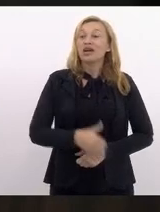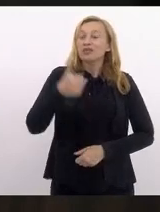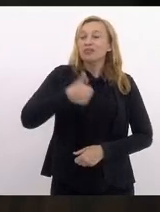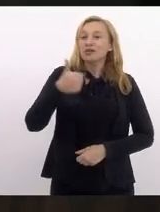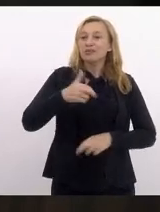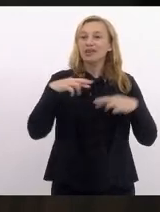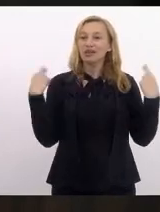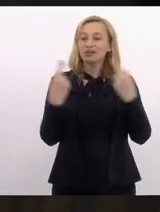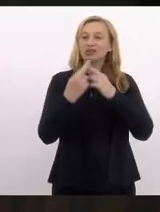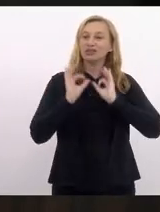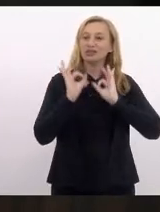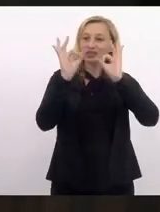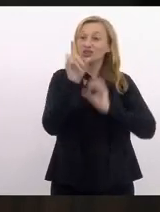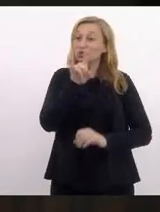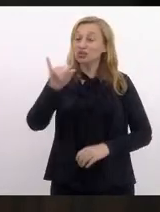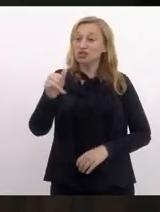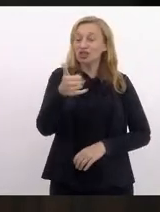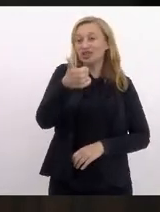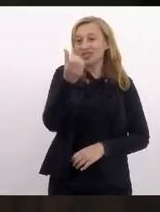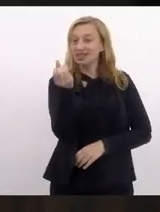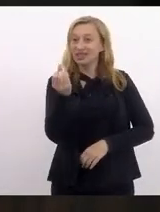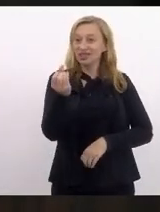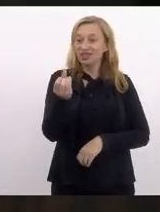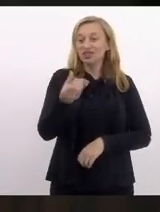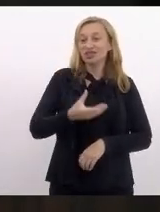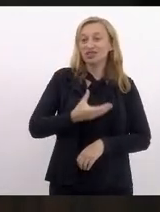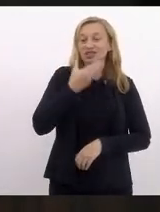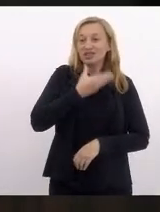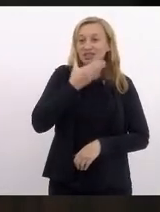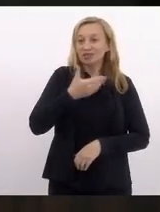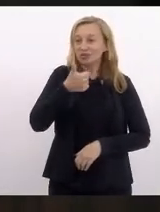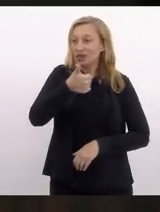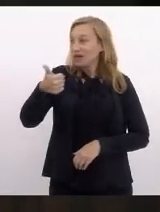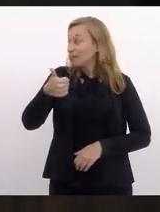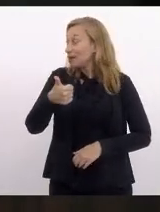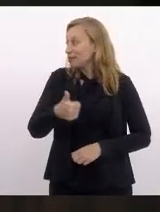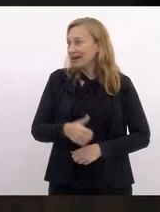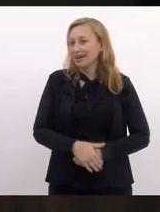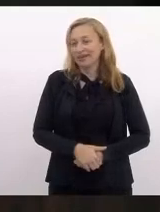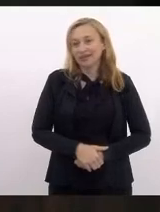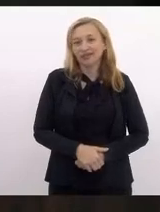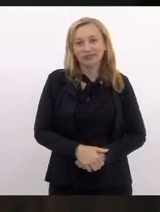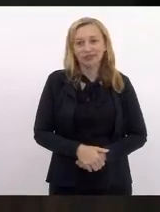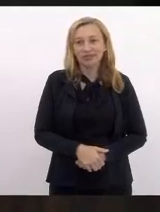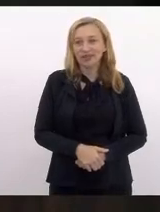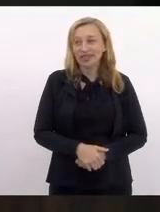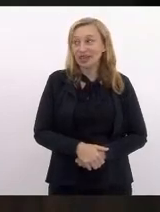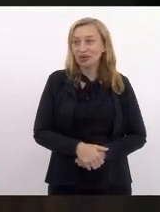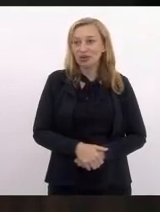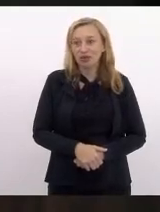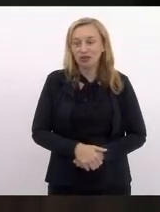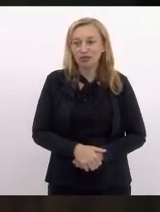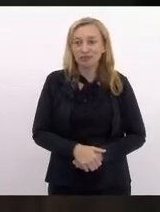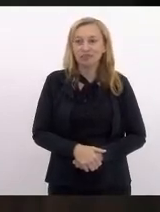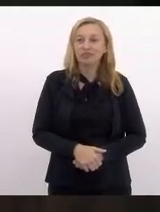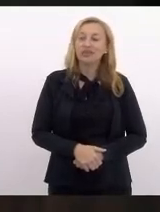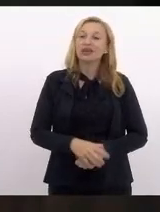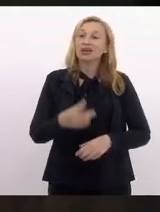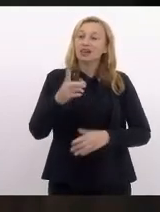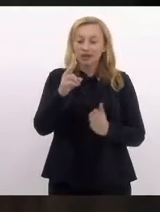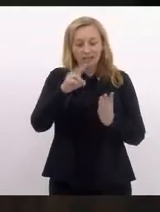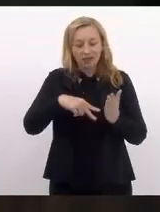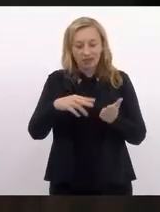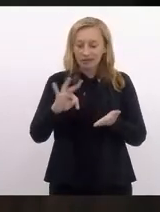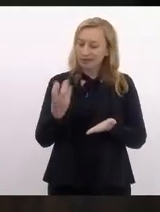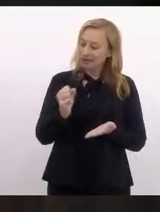primeira sessão extraordinária do dia Dezesseis de dezembro de 21 pertence a convida deputada Martha Rocha fazer a